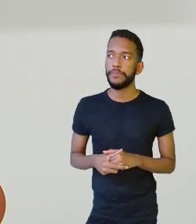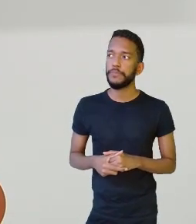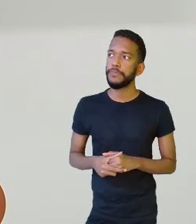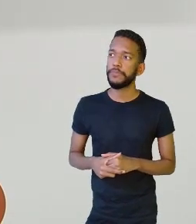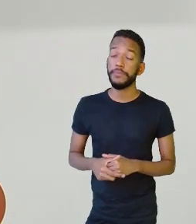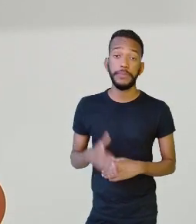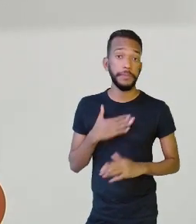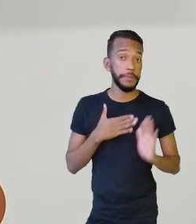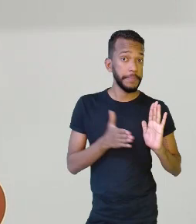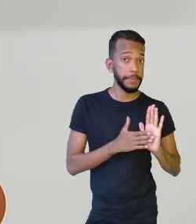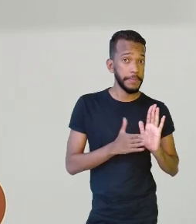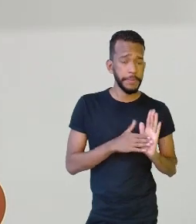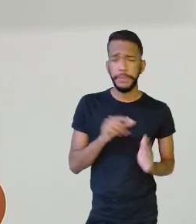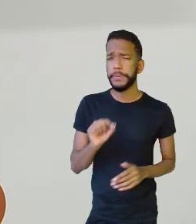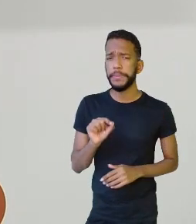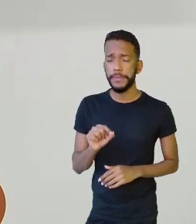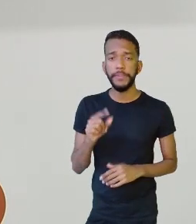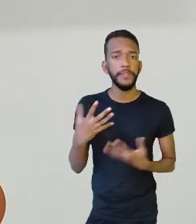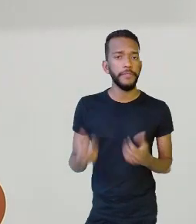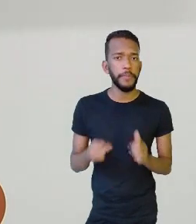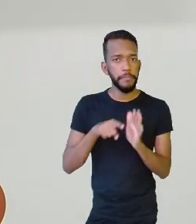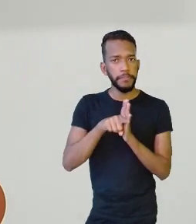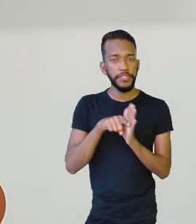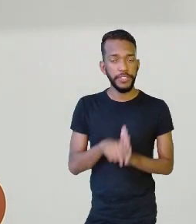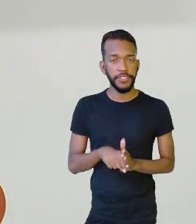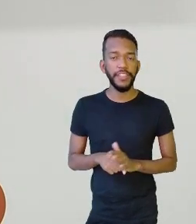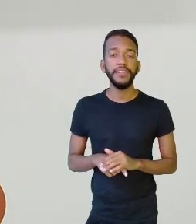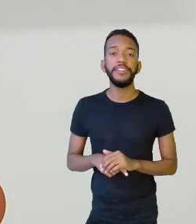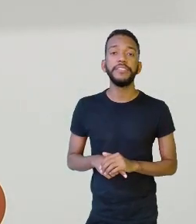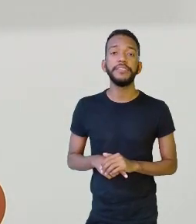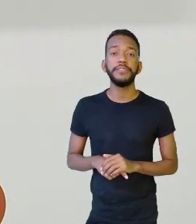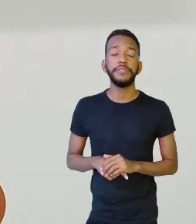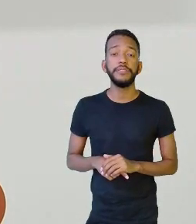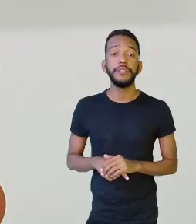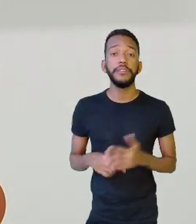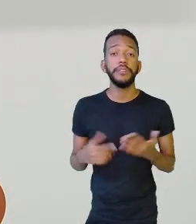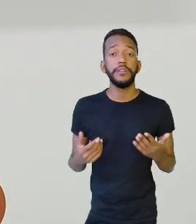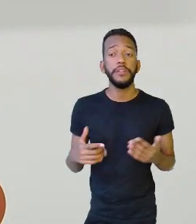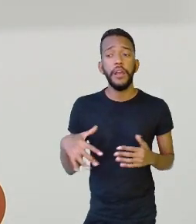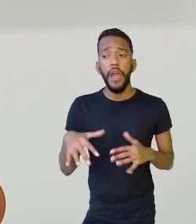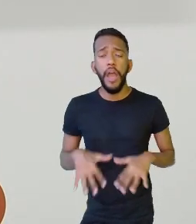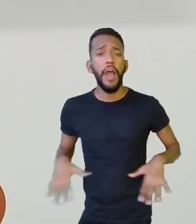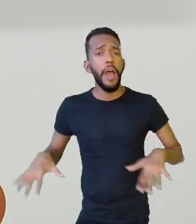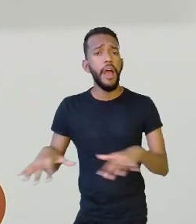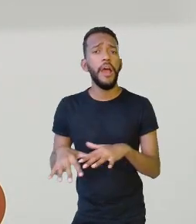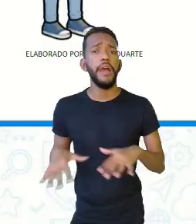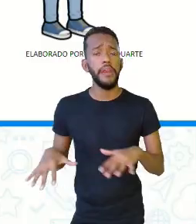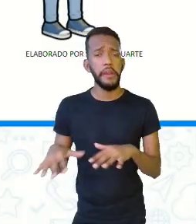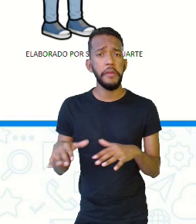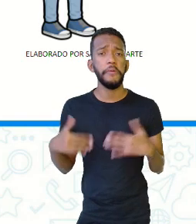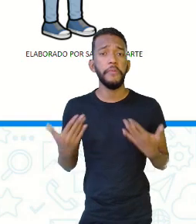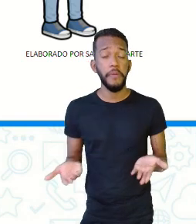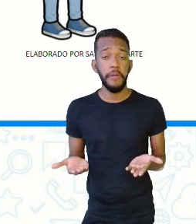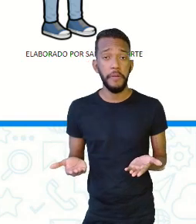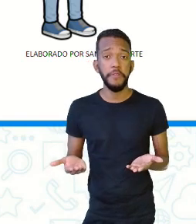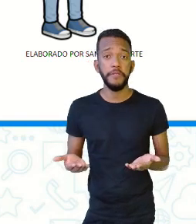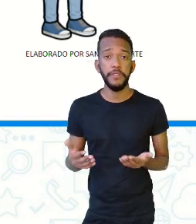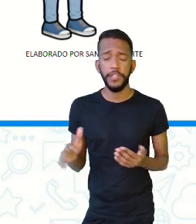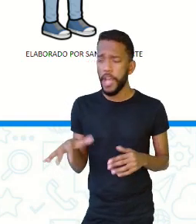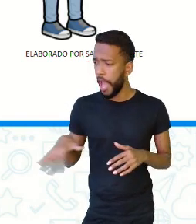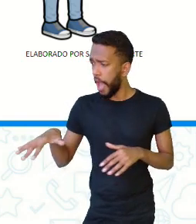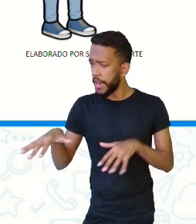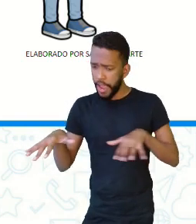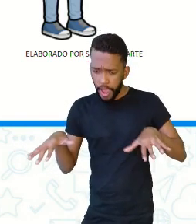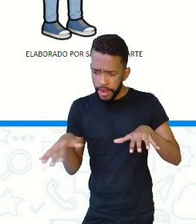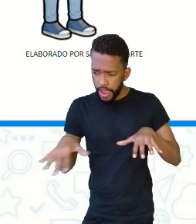a minha proposta é a seguinte: vamos pesquisar em que outras áreas, certo? Vocês vão pesquisar em que